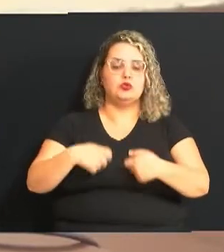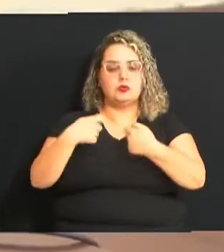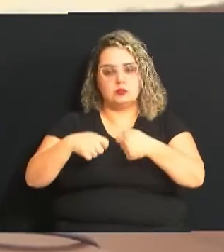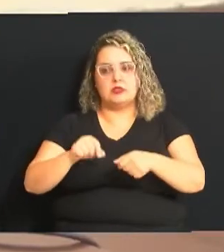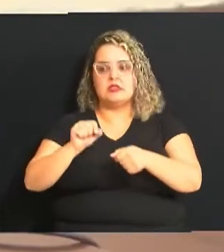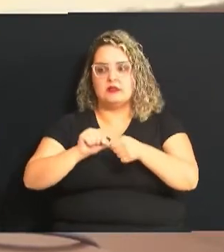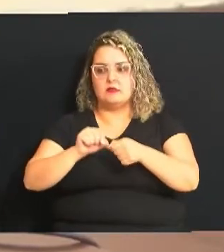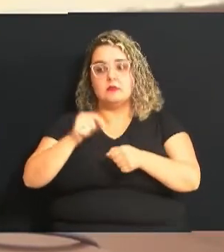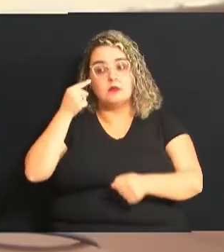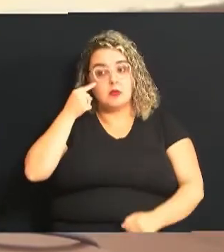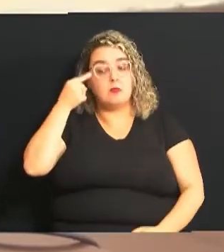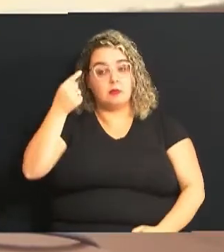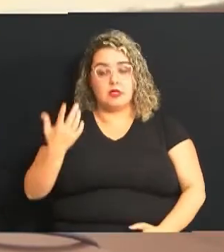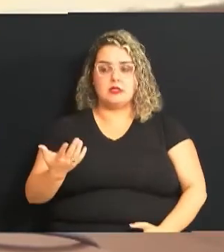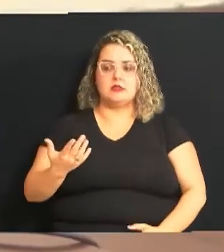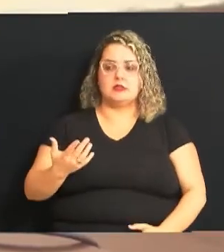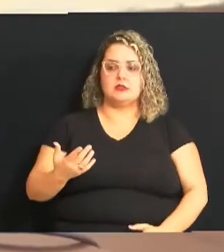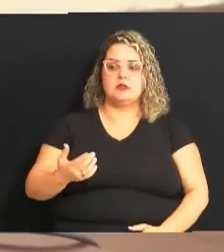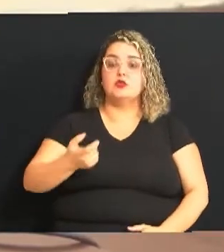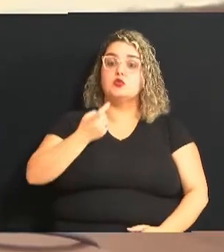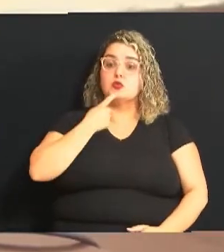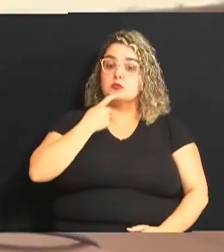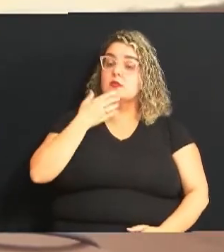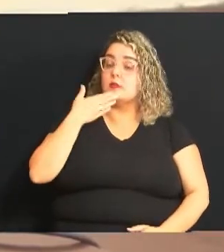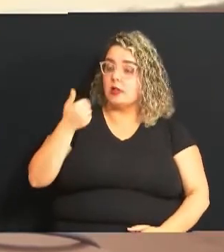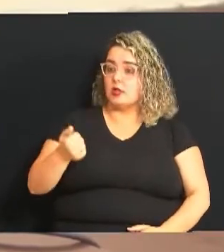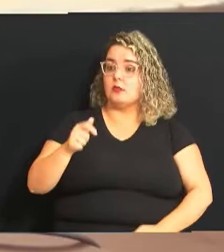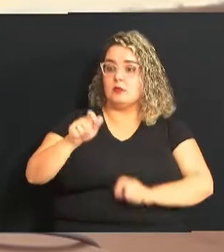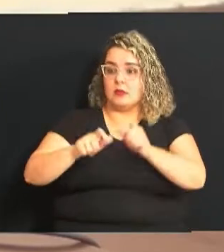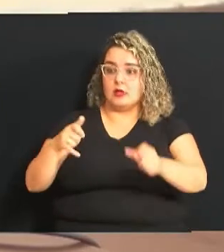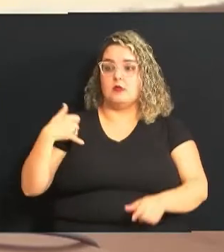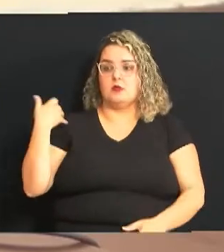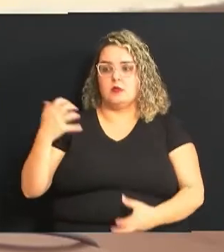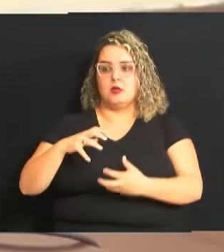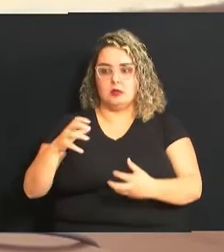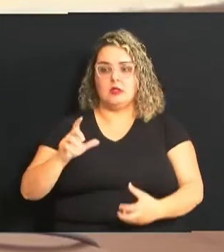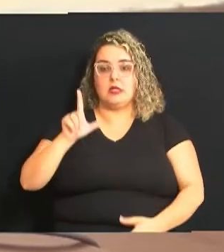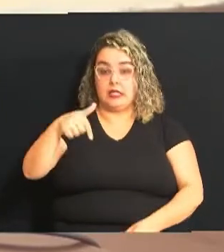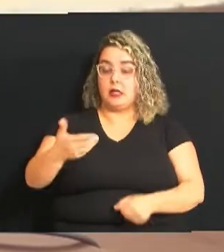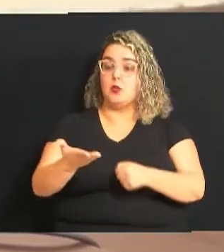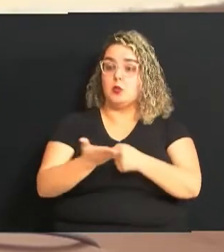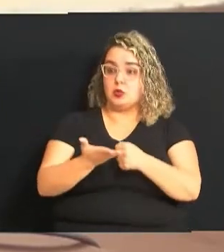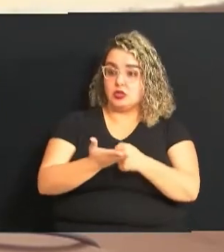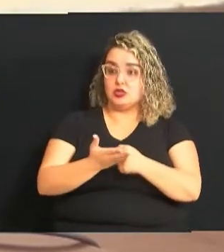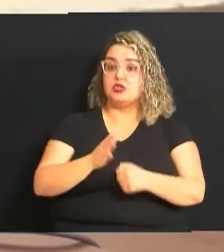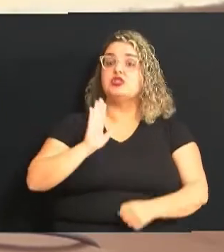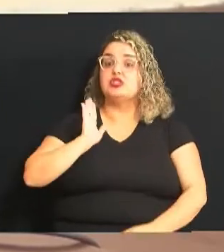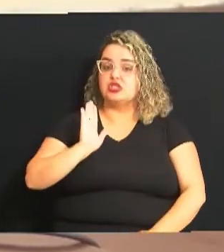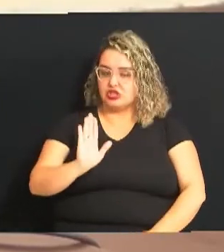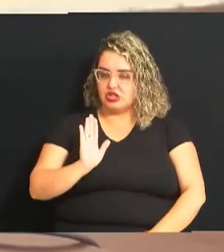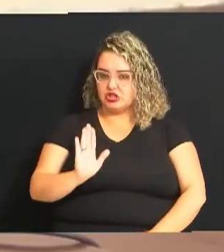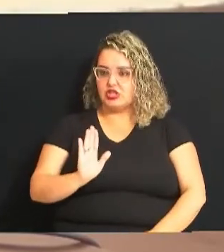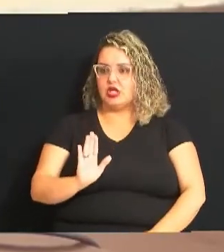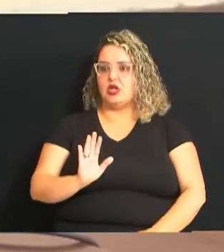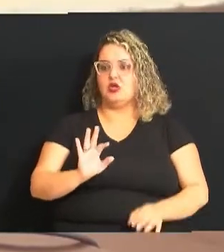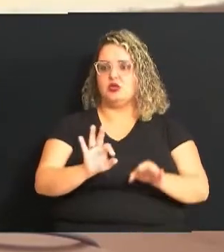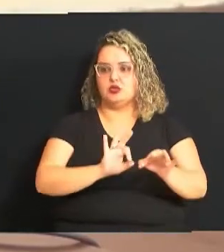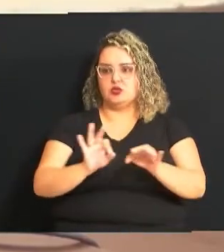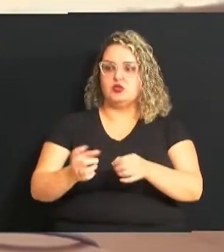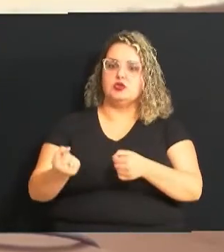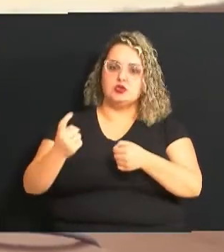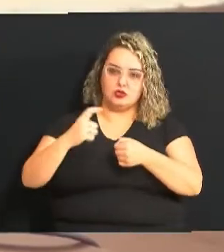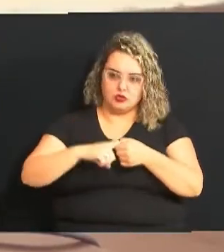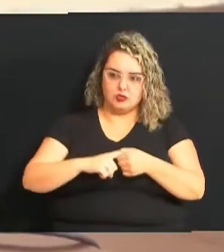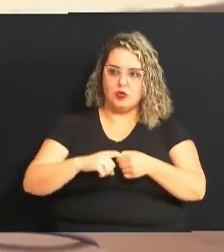para pensar numa Campinas melhor para a pessoa idosa após o intervalo. Porque já o nosso programa está de volta